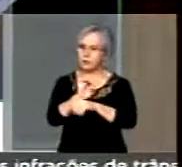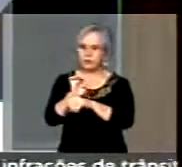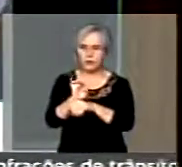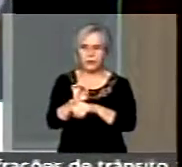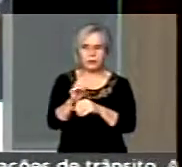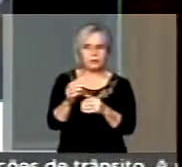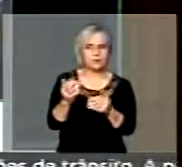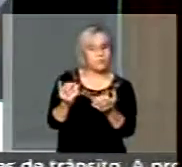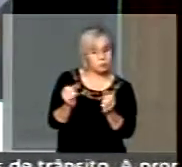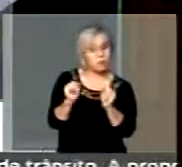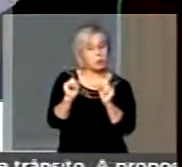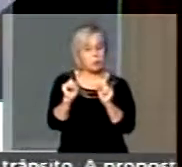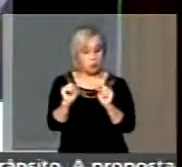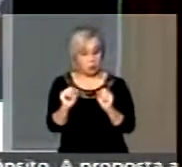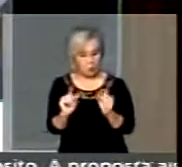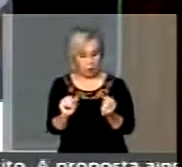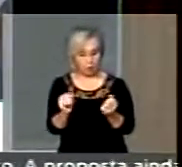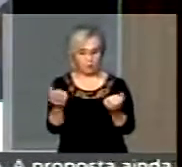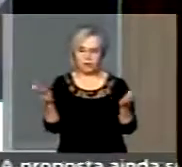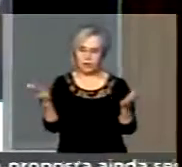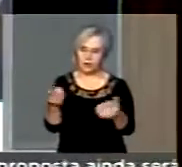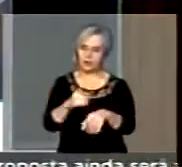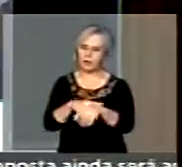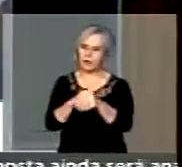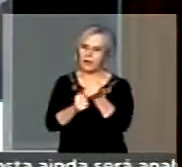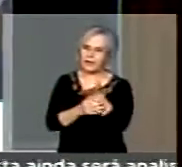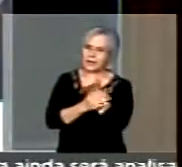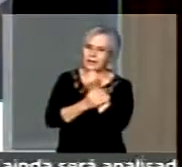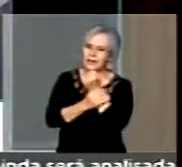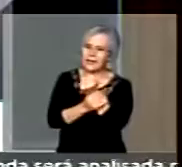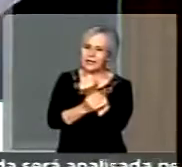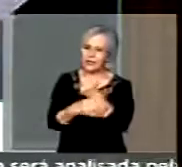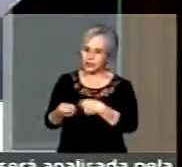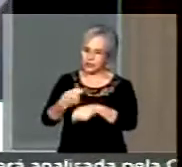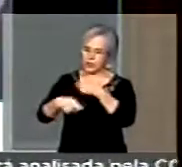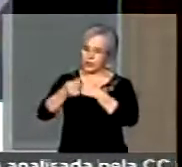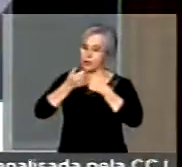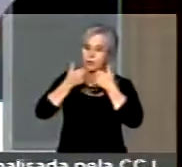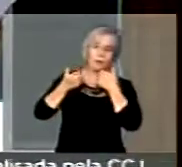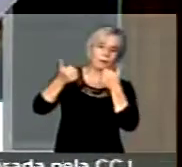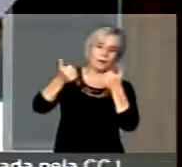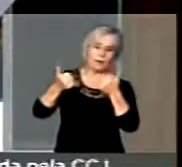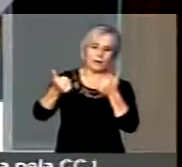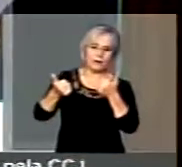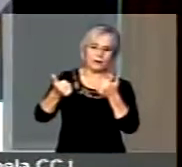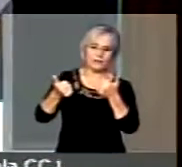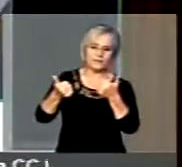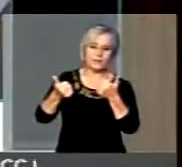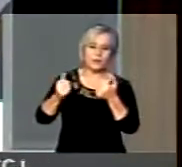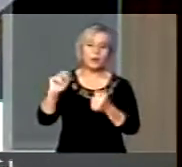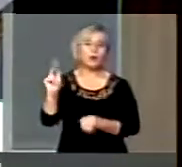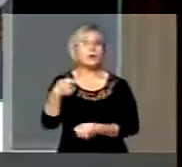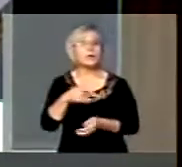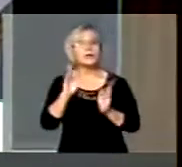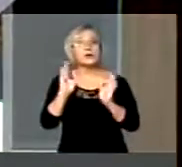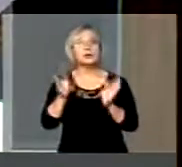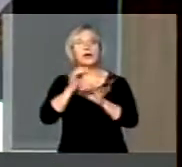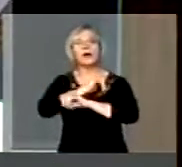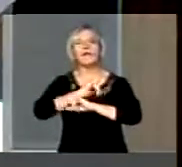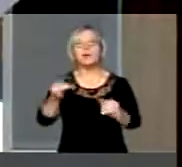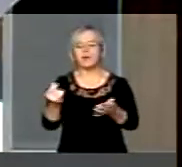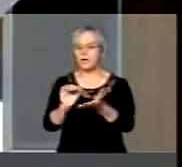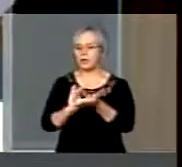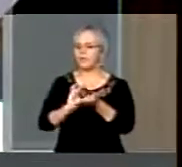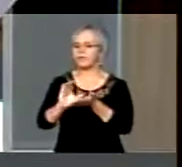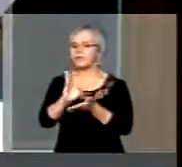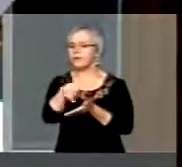poderiam, nesta hora, garantir a dinamização da economia, já anunciaram drásticos cortes nos